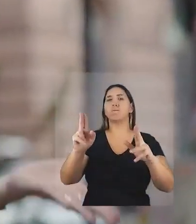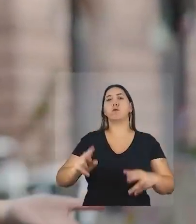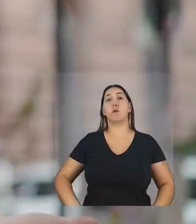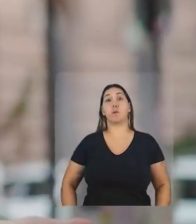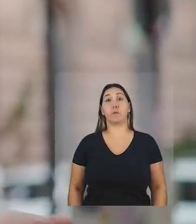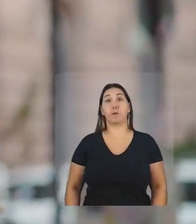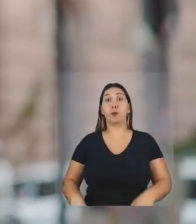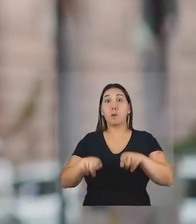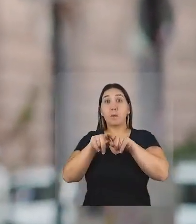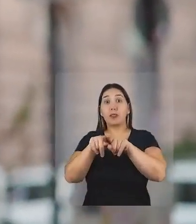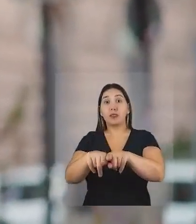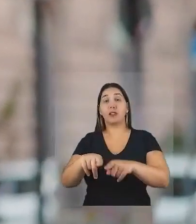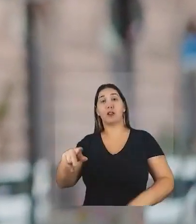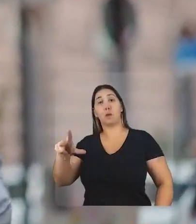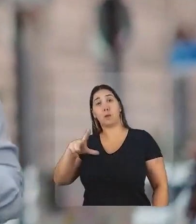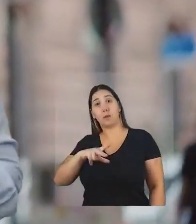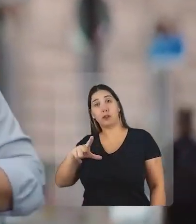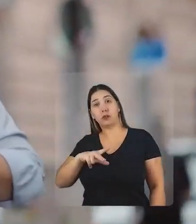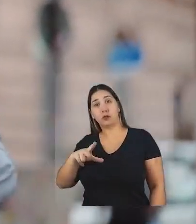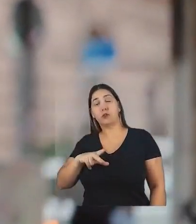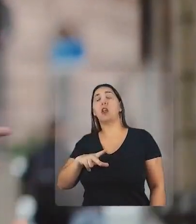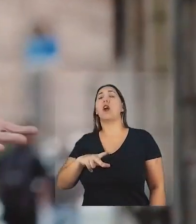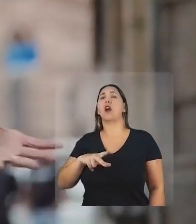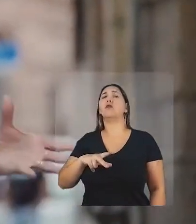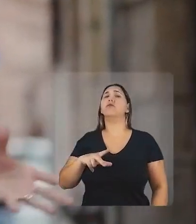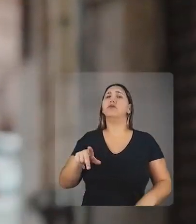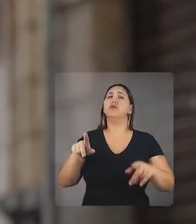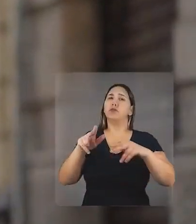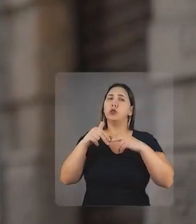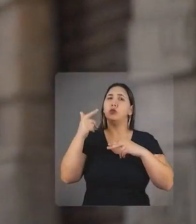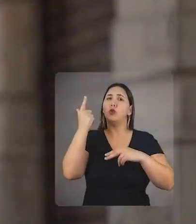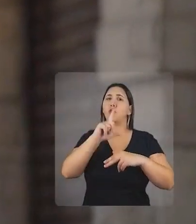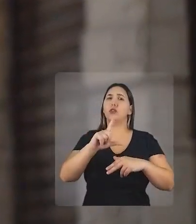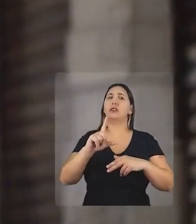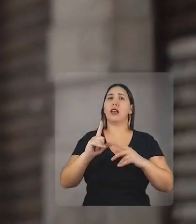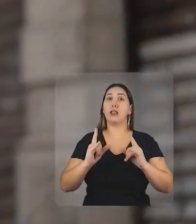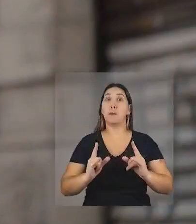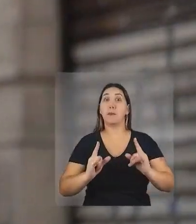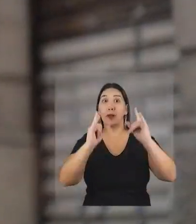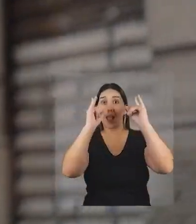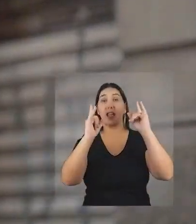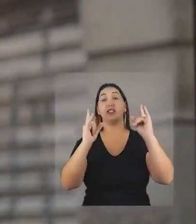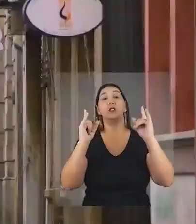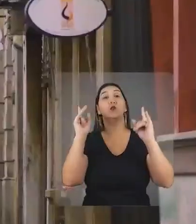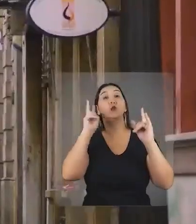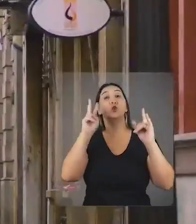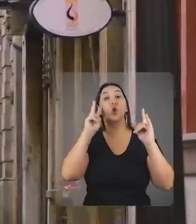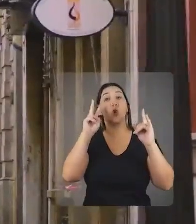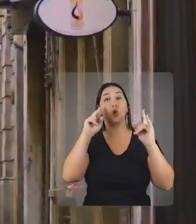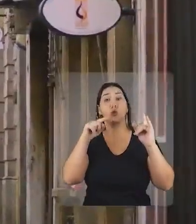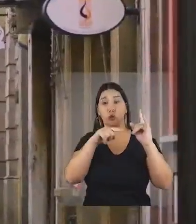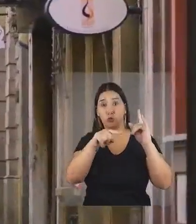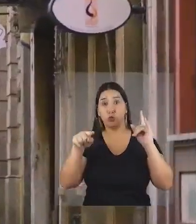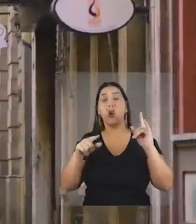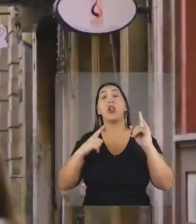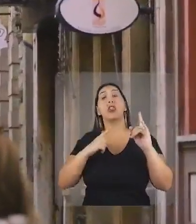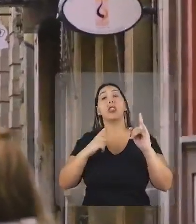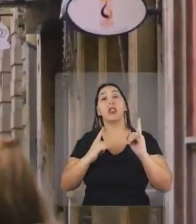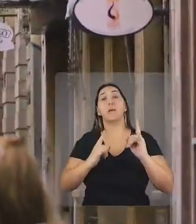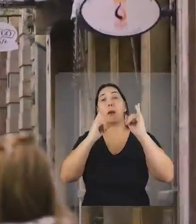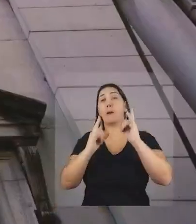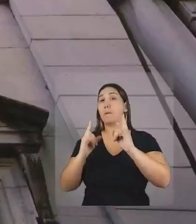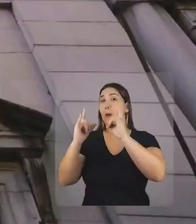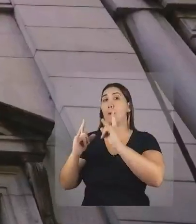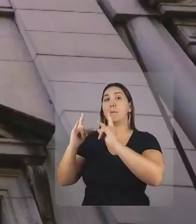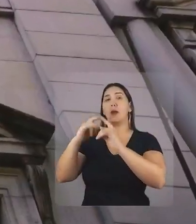Vou criar parcerias com a iniciativa privada para que juntos possamos revitalizar os prédios do Centro Histórico. Vamos